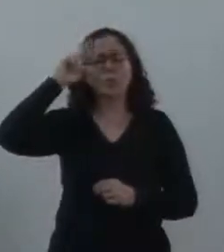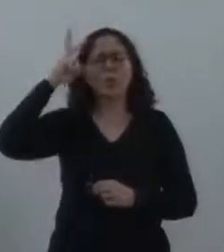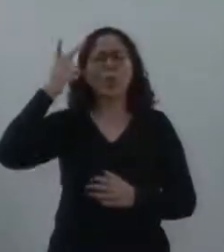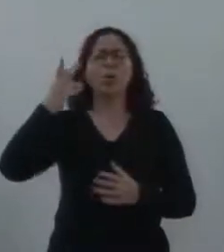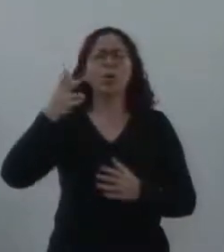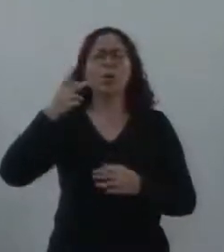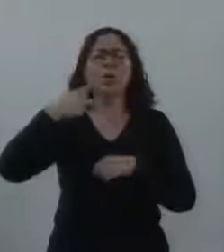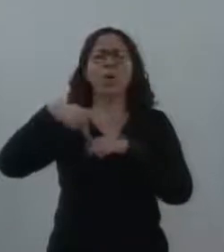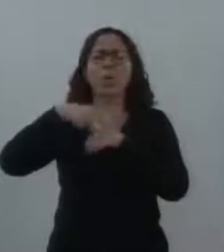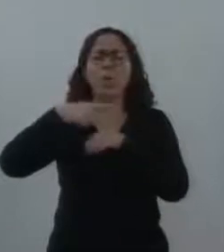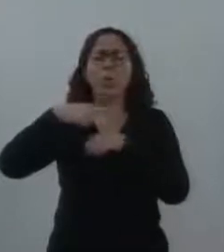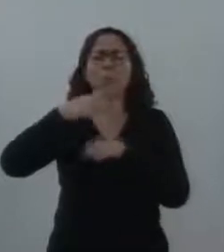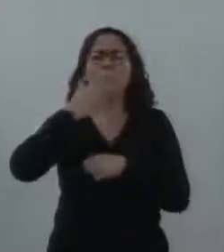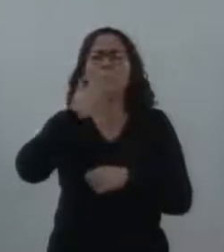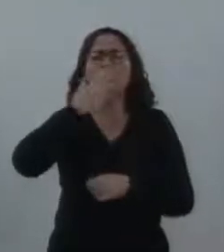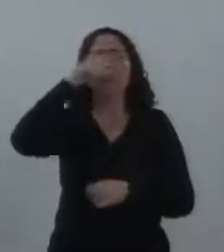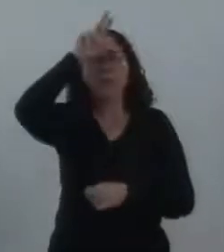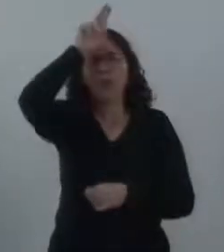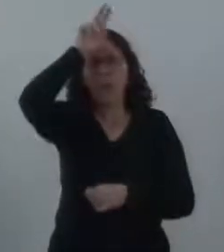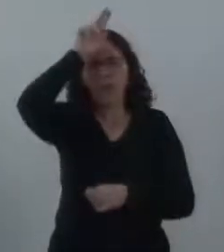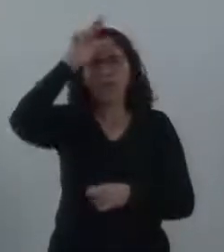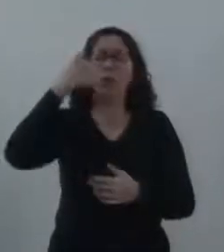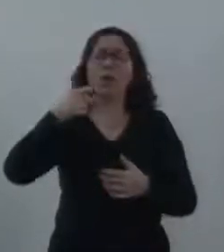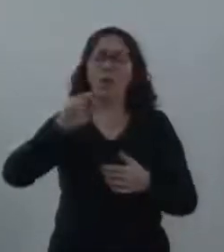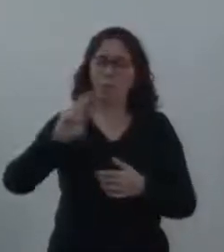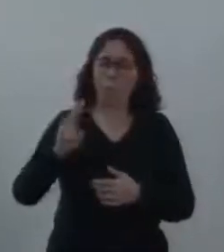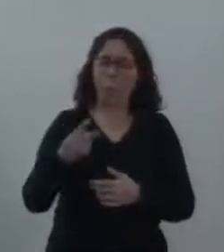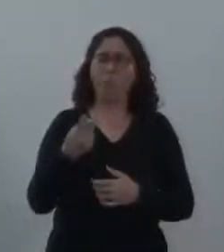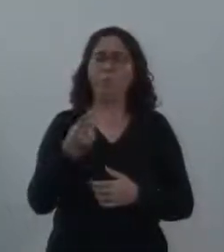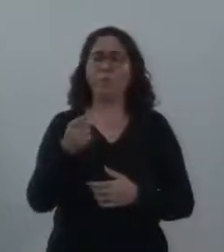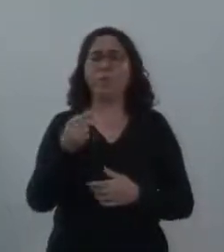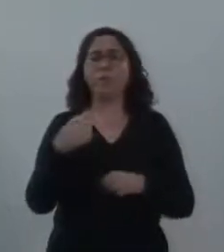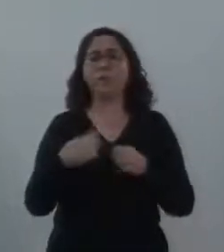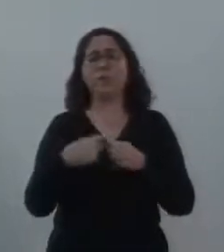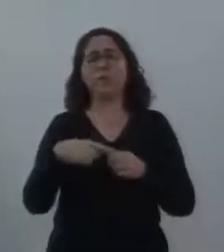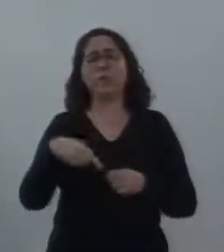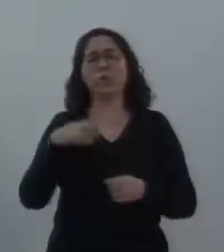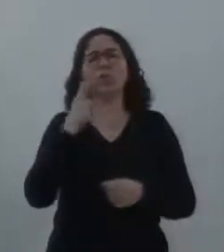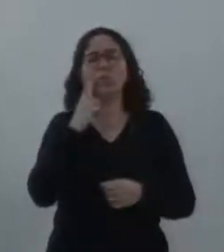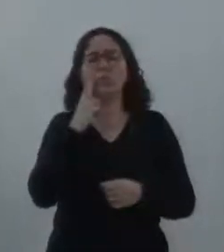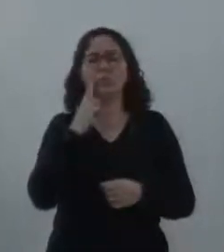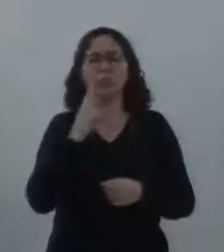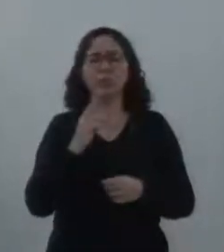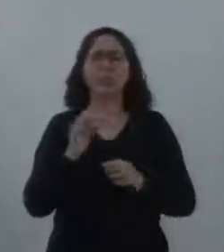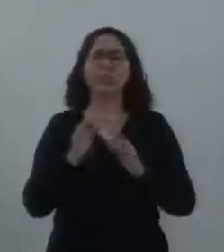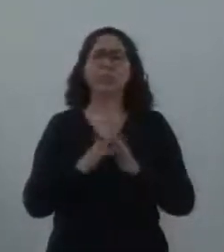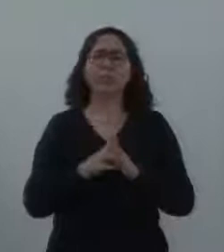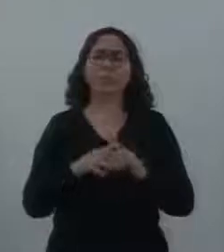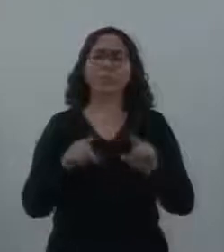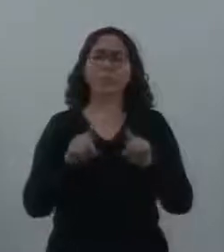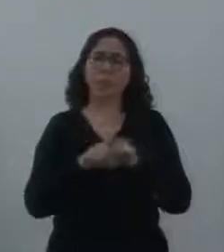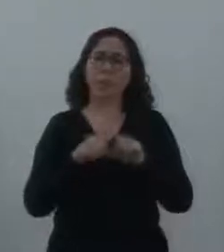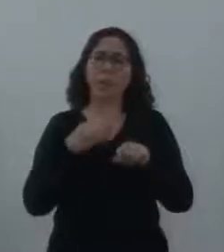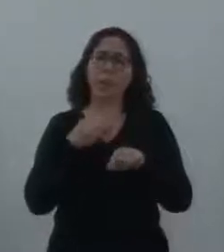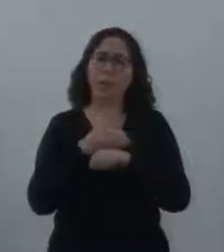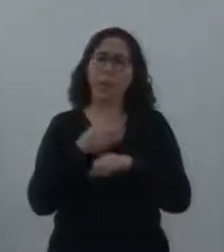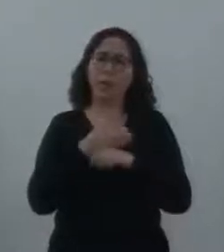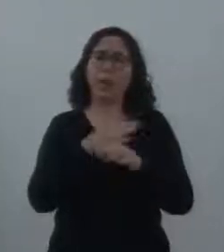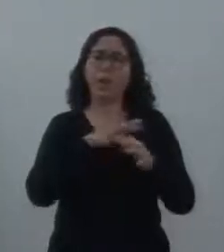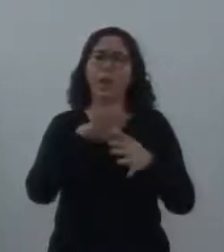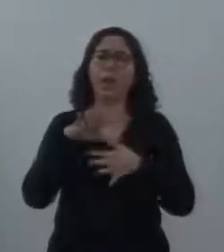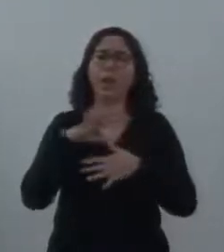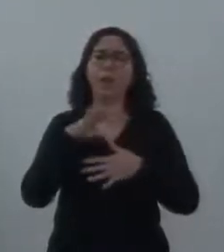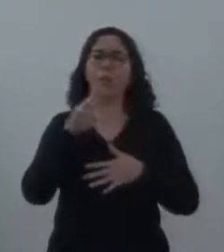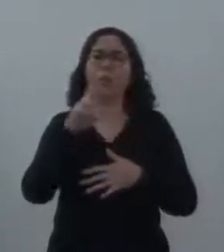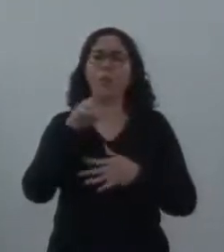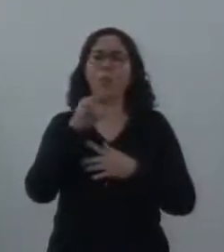dos povos indígenas e negros. Fica aqui uma oportunidade para a cidade de Vinhedo. E, por fim, participar dessa campanha da Unicef. Eu